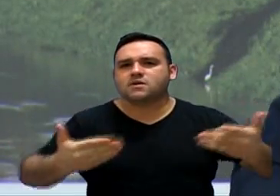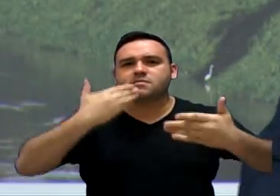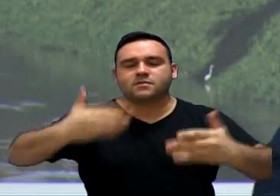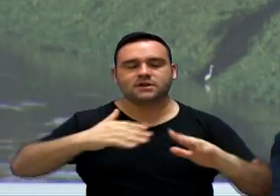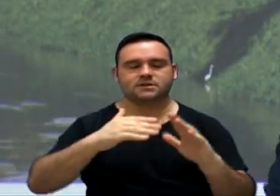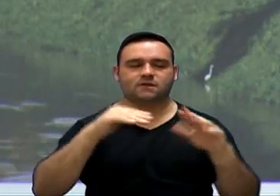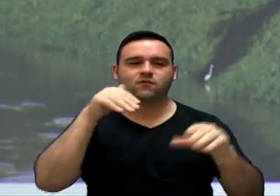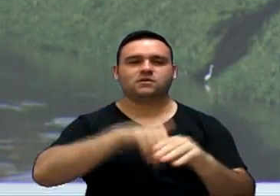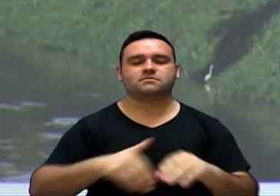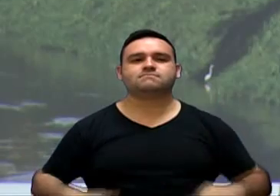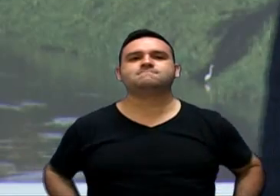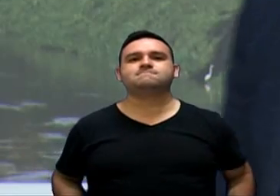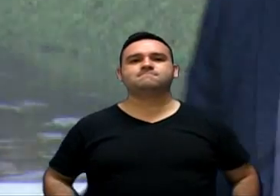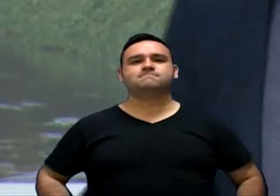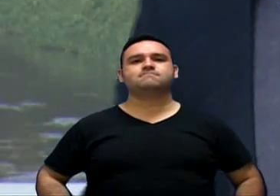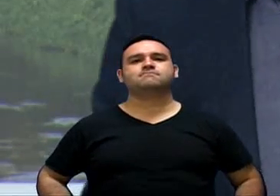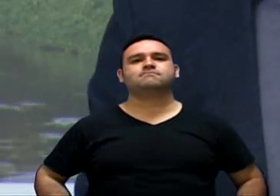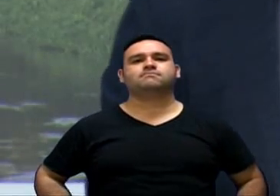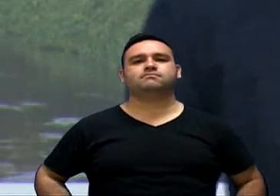desse projeto.